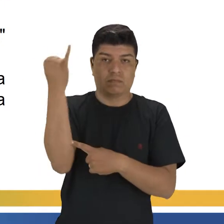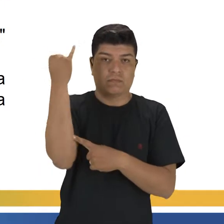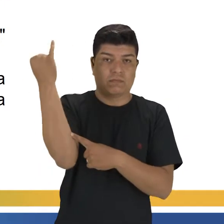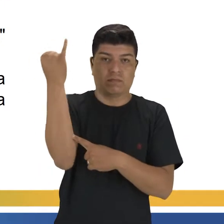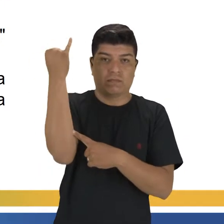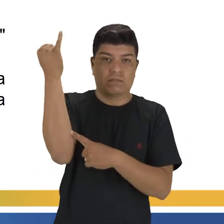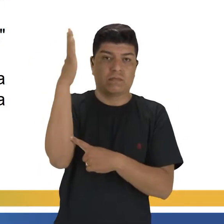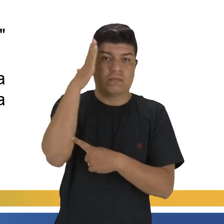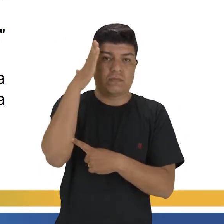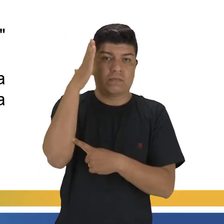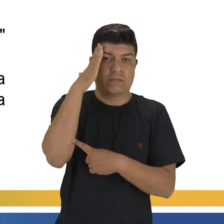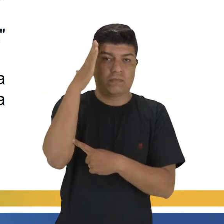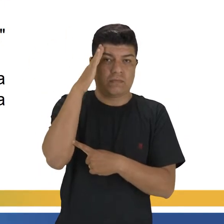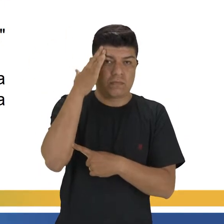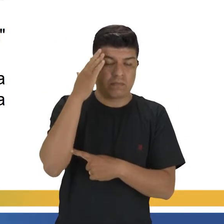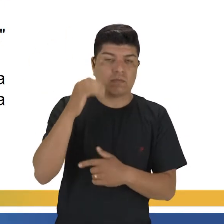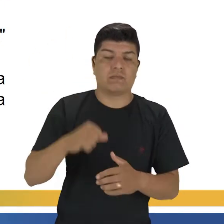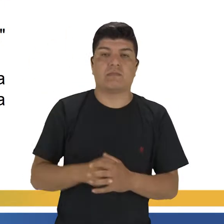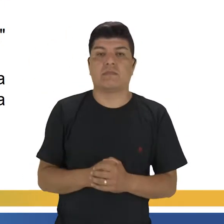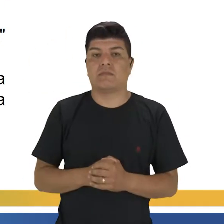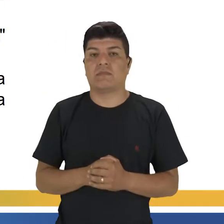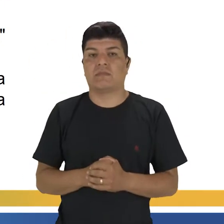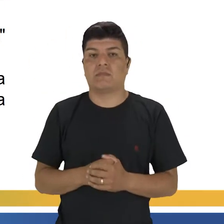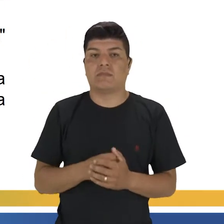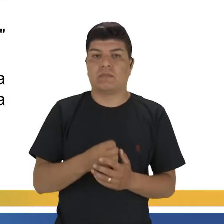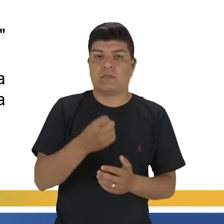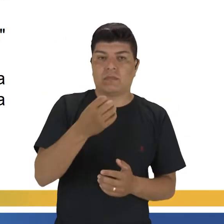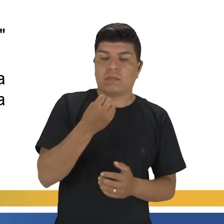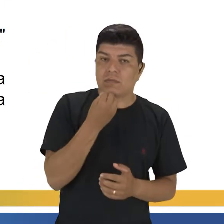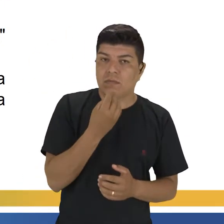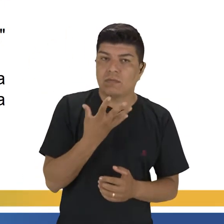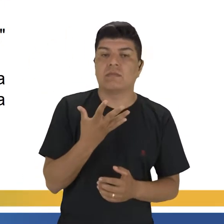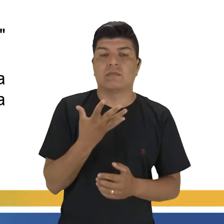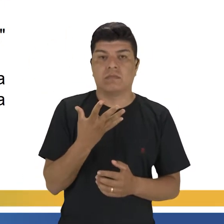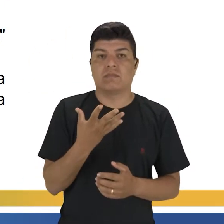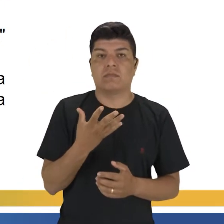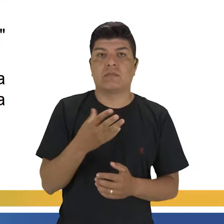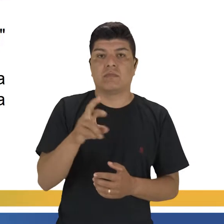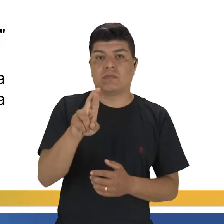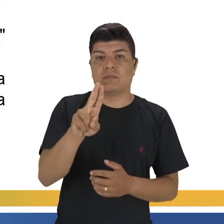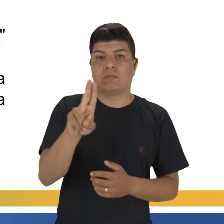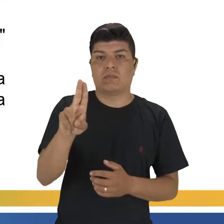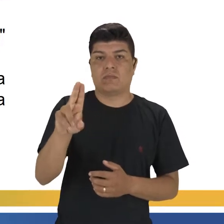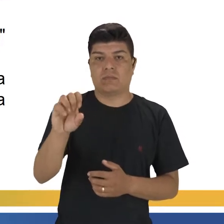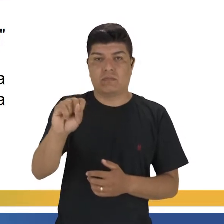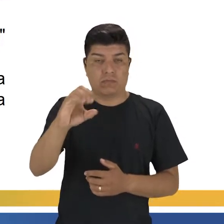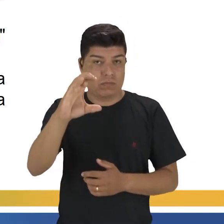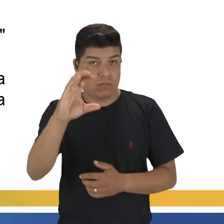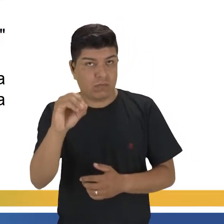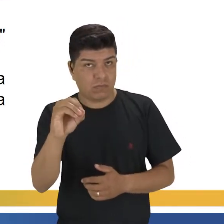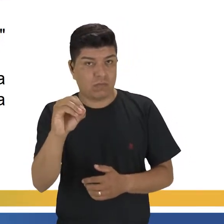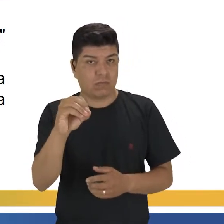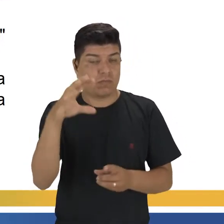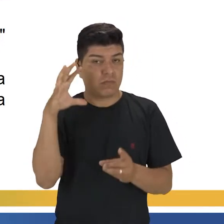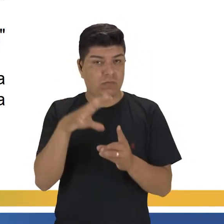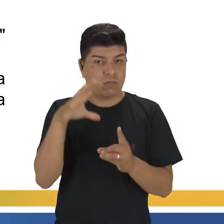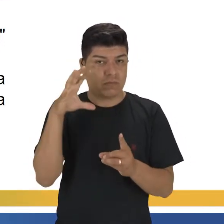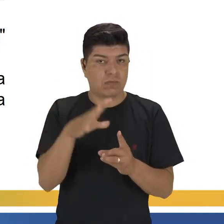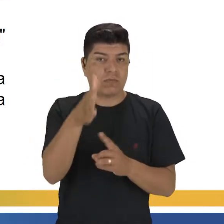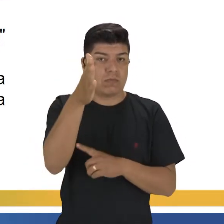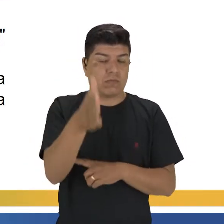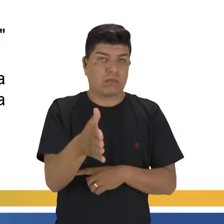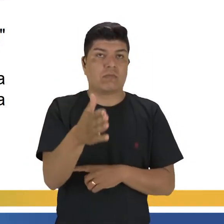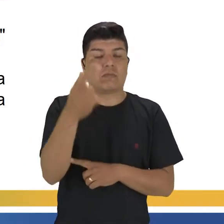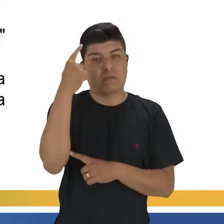importante que você entenda. A teoria do bom selvagem, desenvolvida por Rousseau, exerceu influência